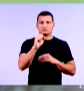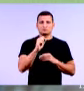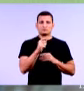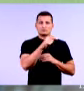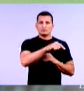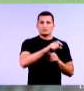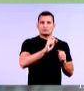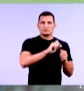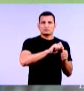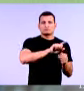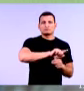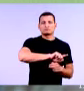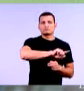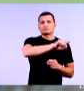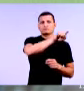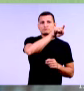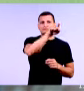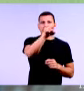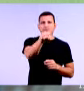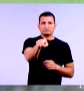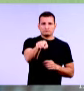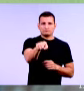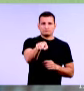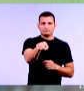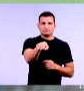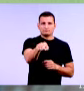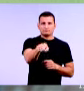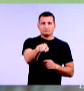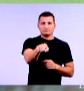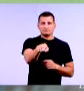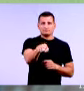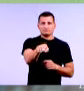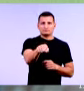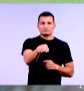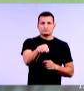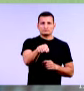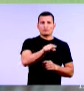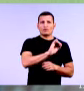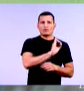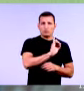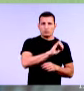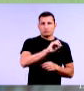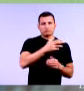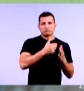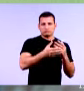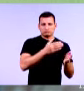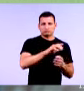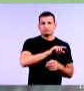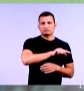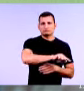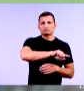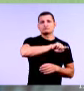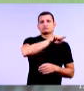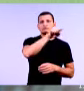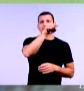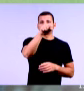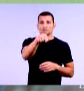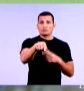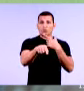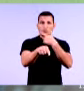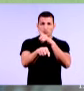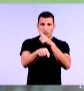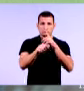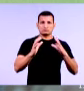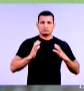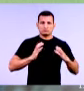link com a Embratel ou a Oi, ou outro provedor, da outra cidade,